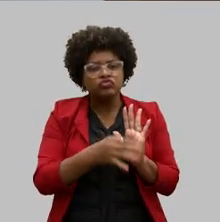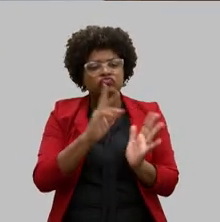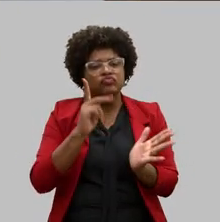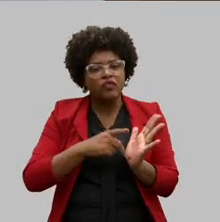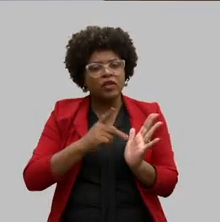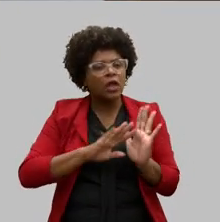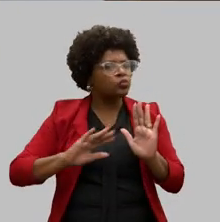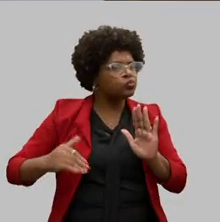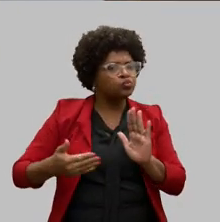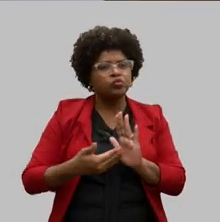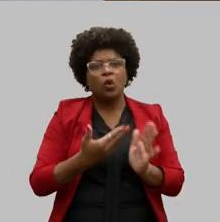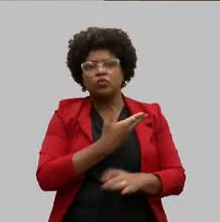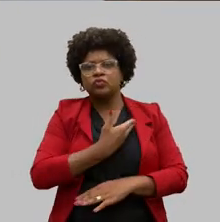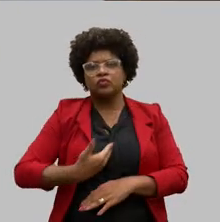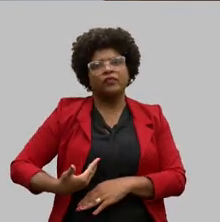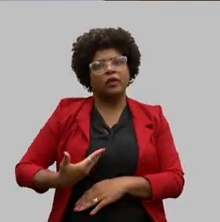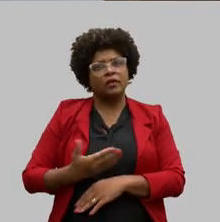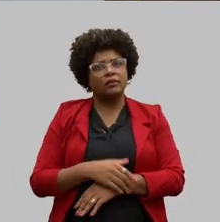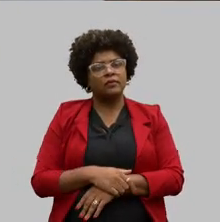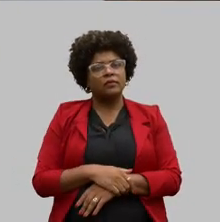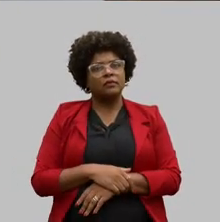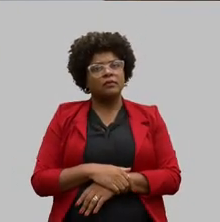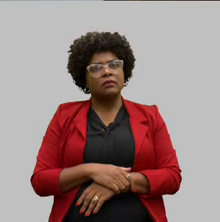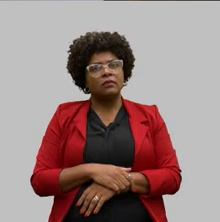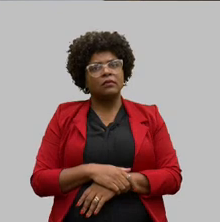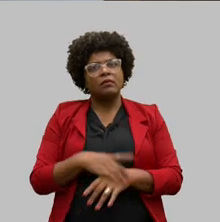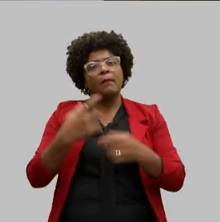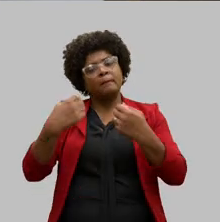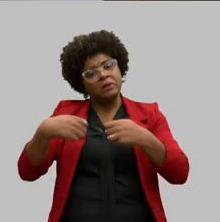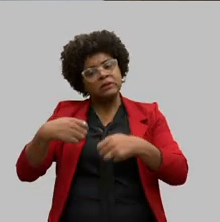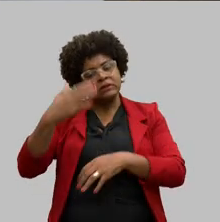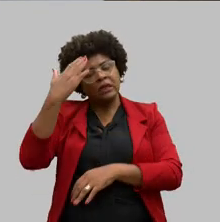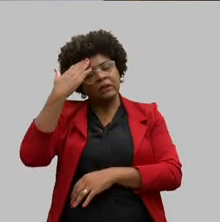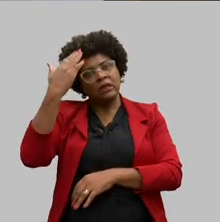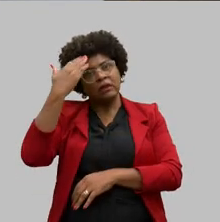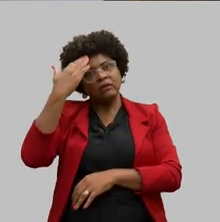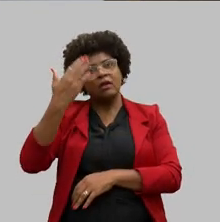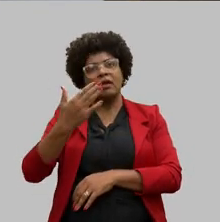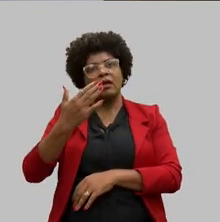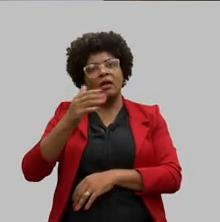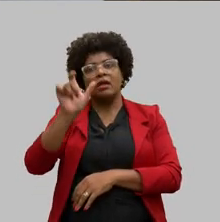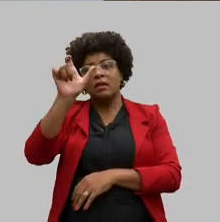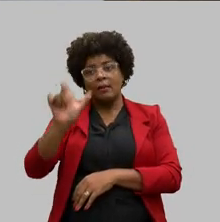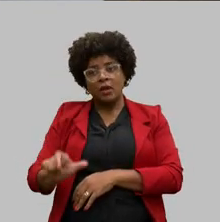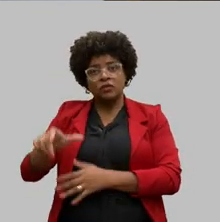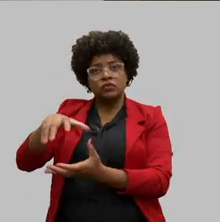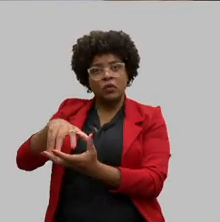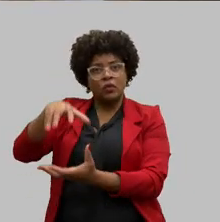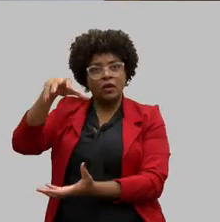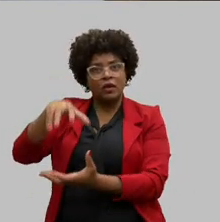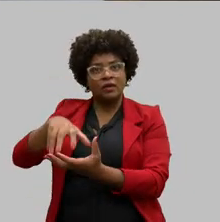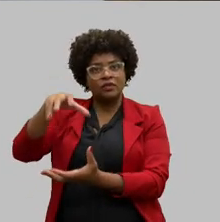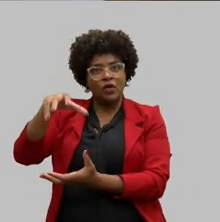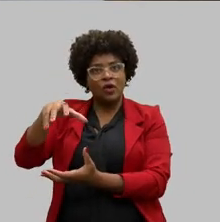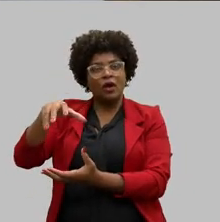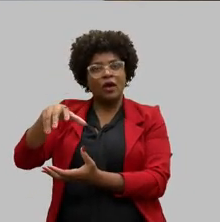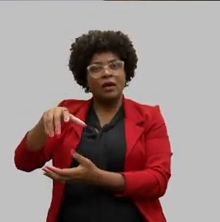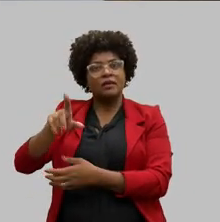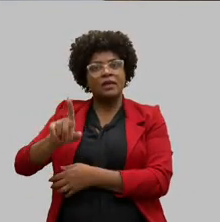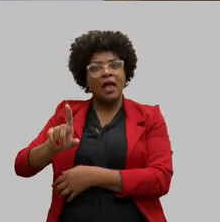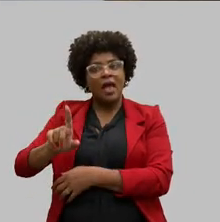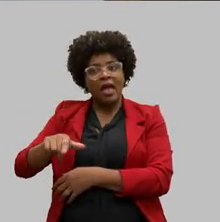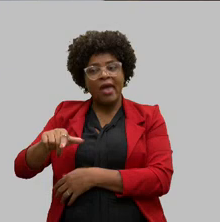então eh a gente precisa entender que a pessoa idosa nós est fando de 60 mais vários